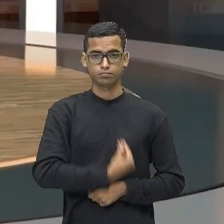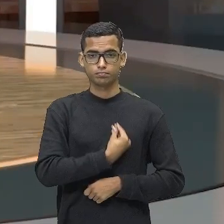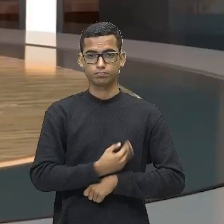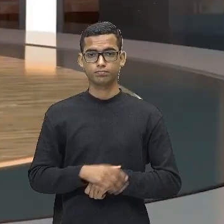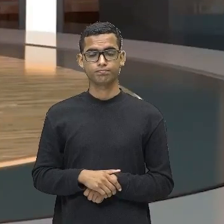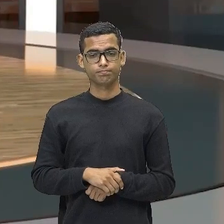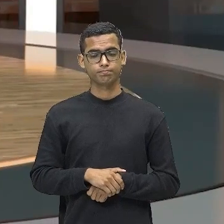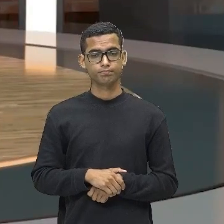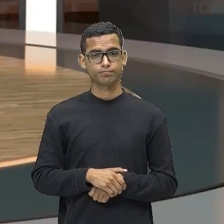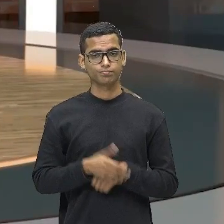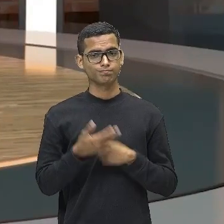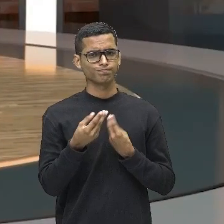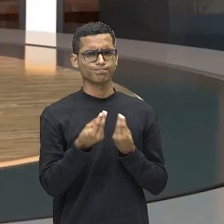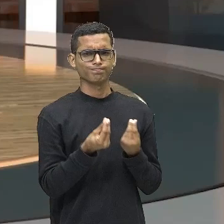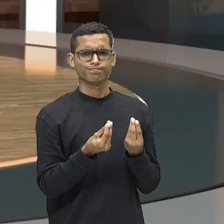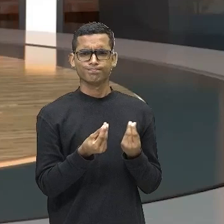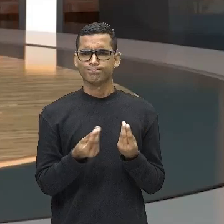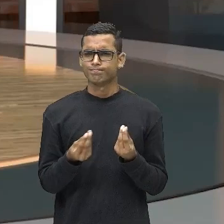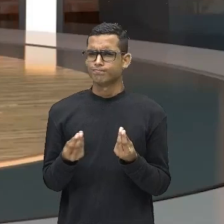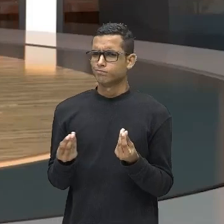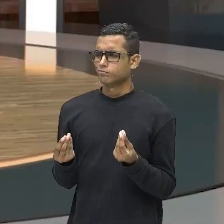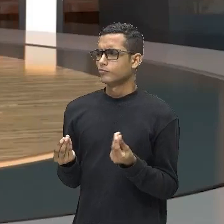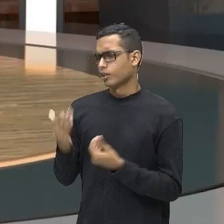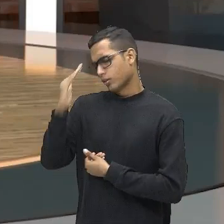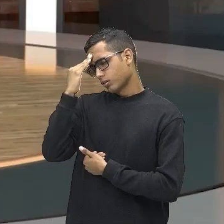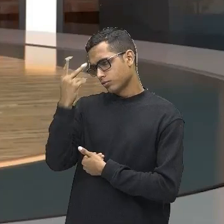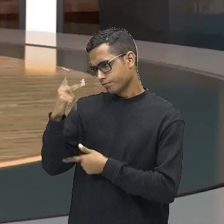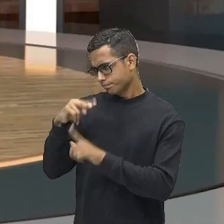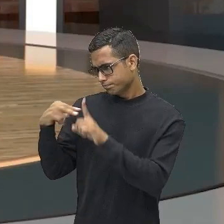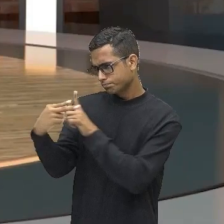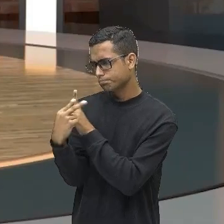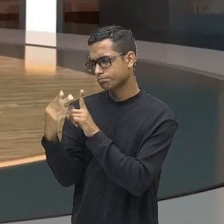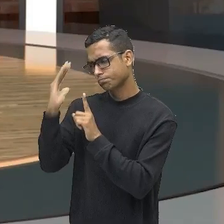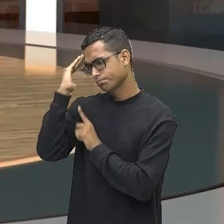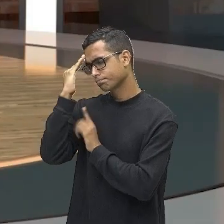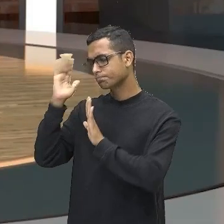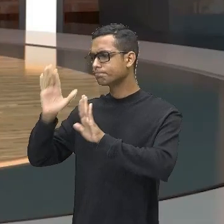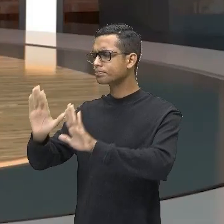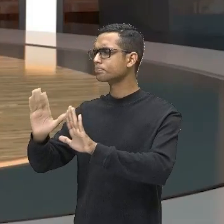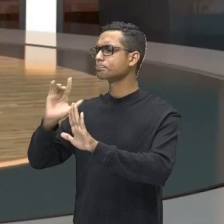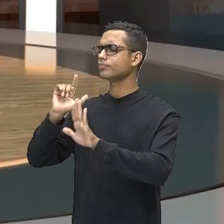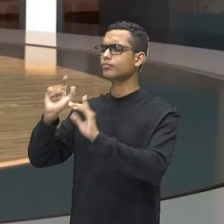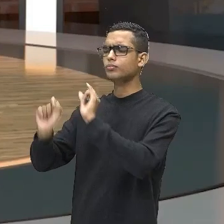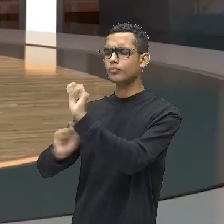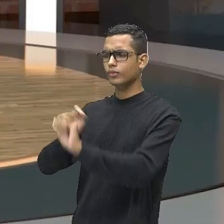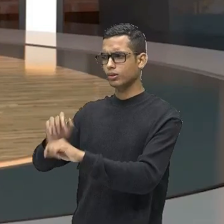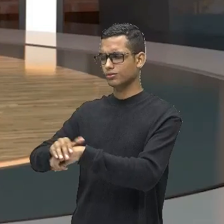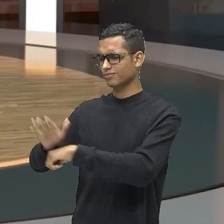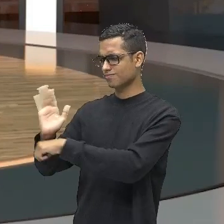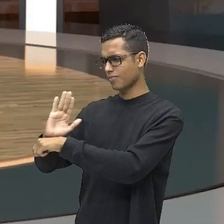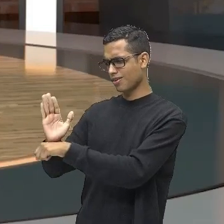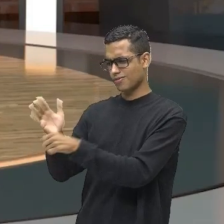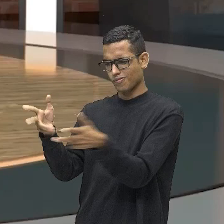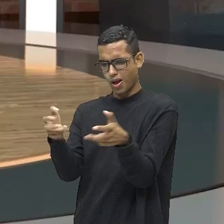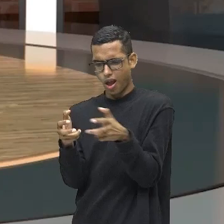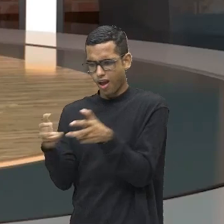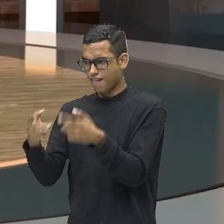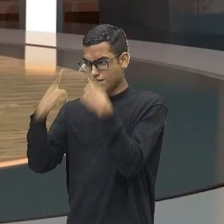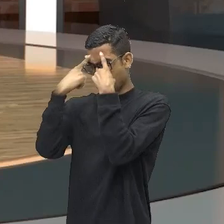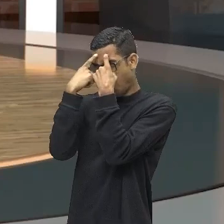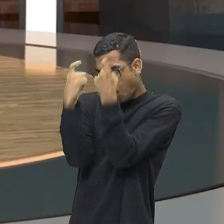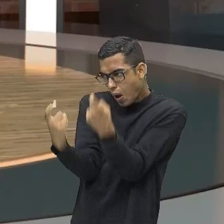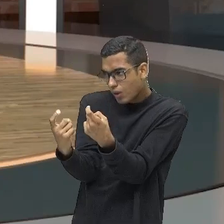Olha, eu compreendo o seu ponto de vista, certo? Mas os filmes e videogames violentos